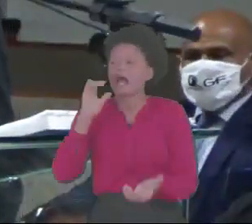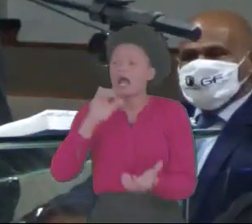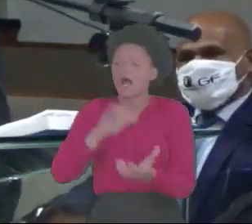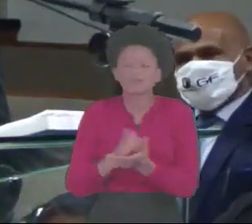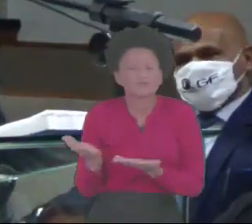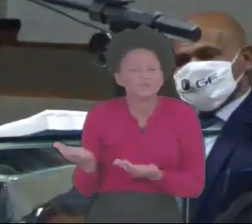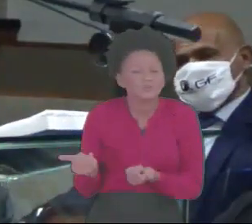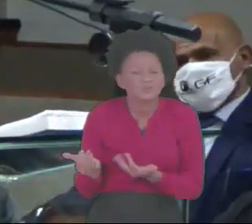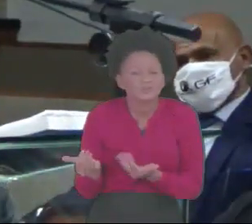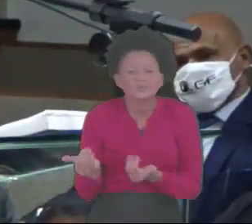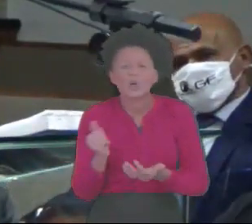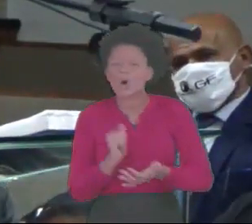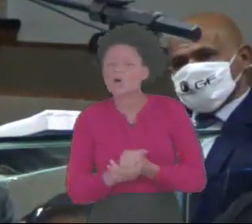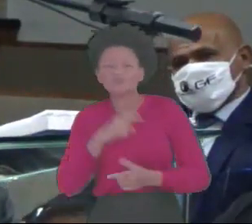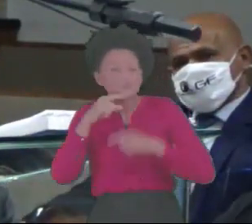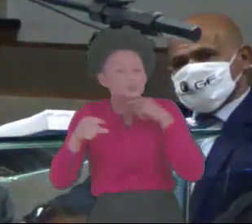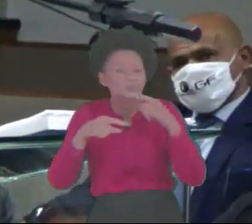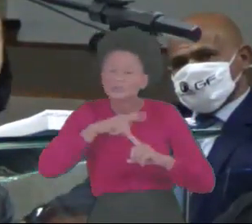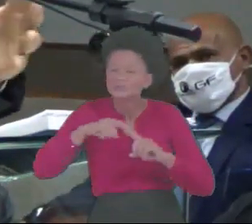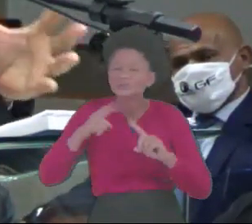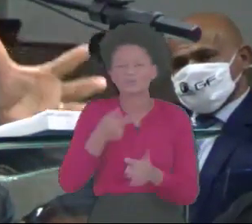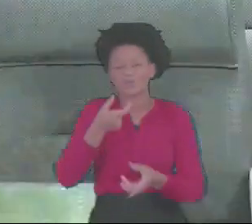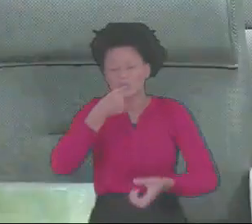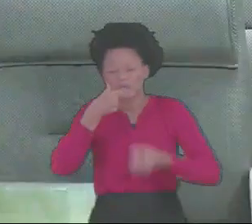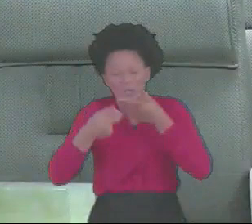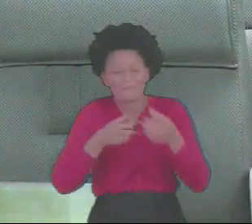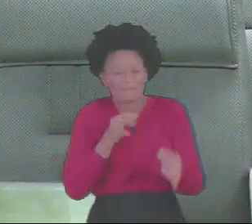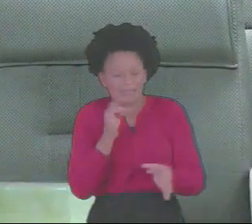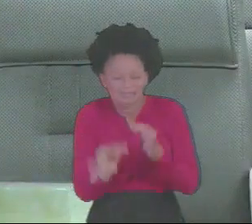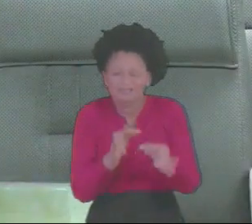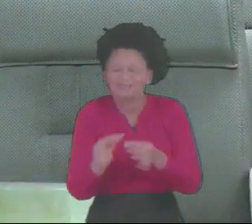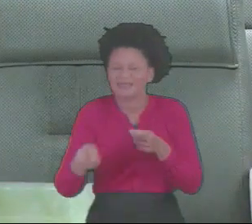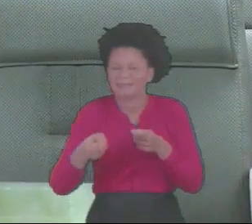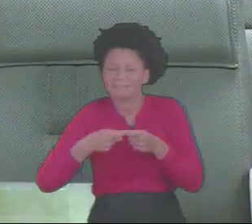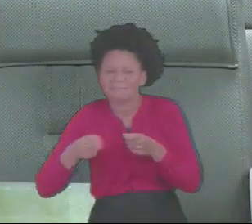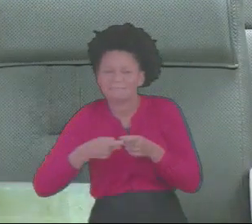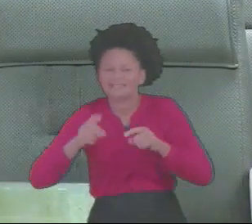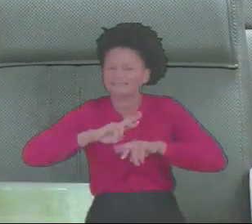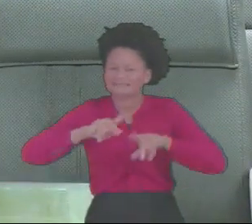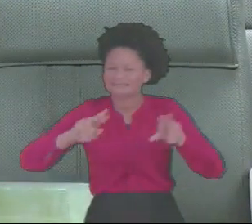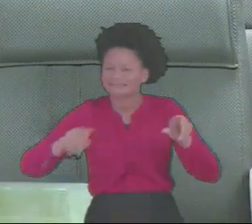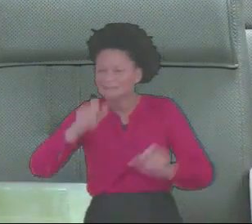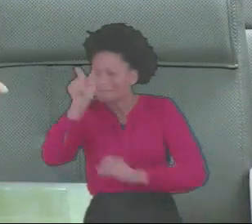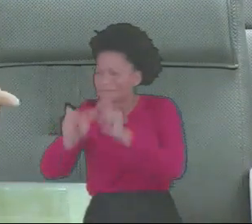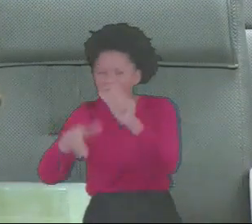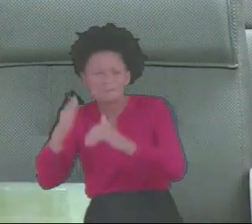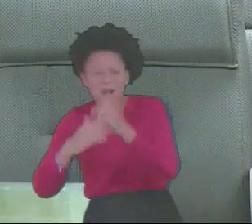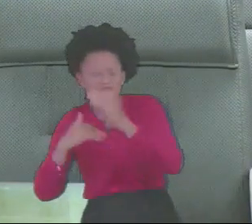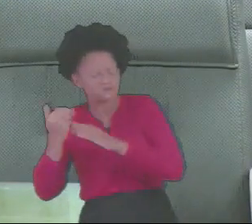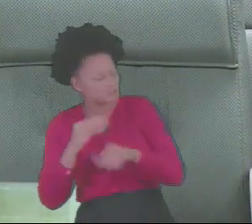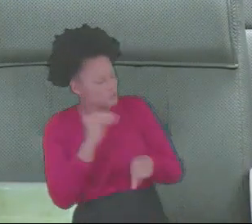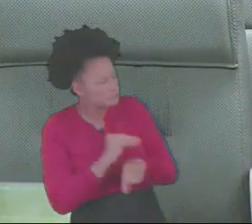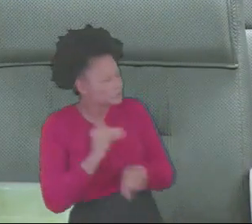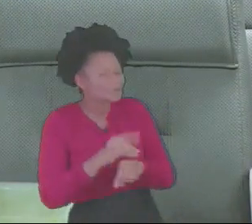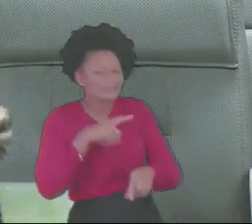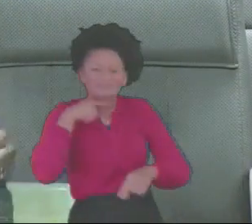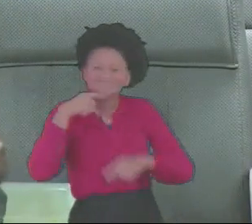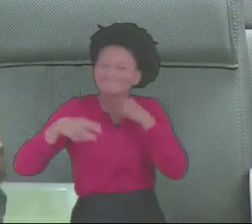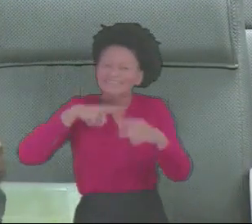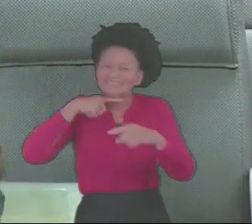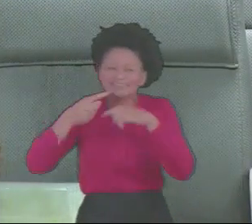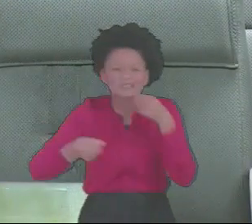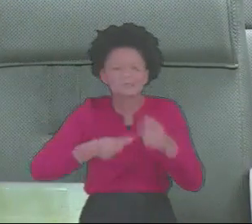tratamento tomou vários medicamento foi acompanhada de perto por profissionais da área para que